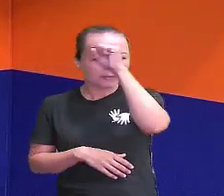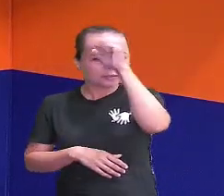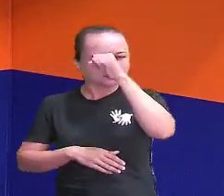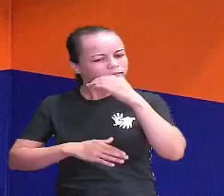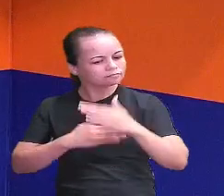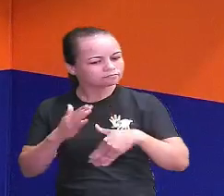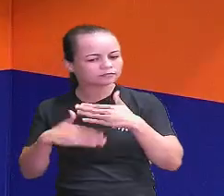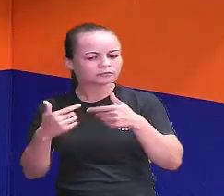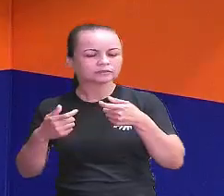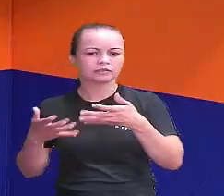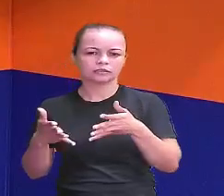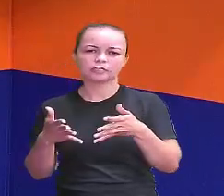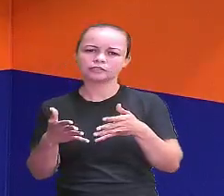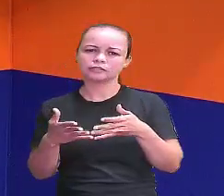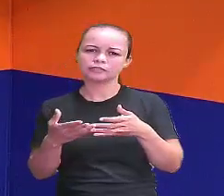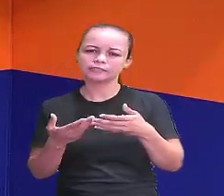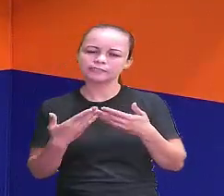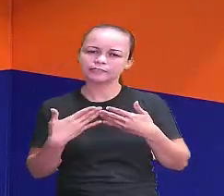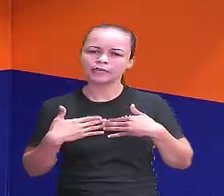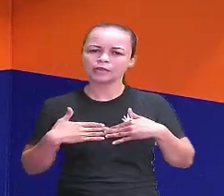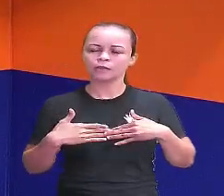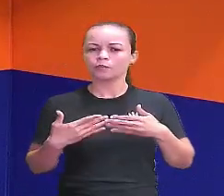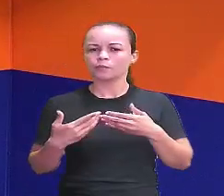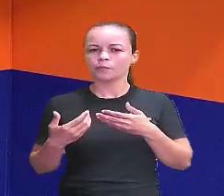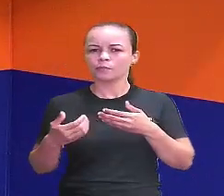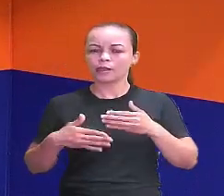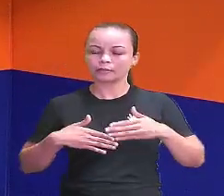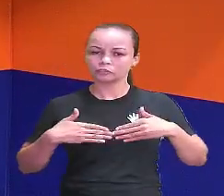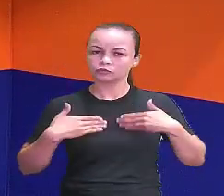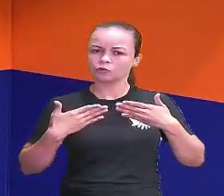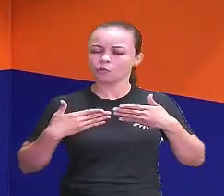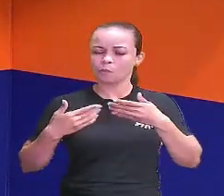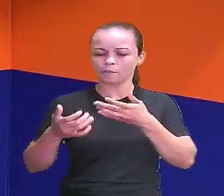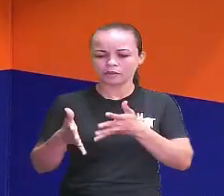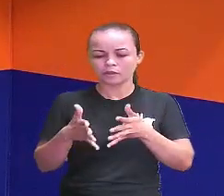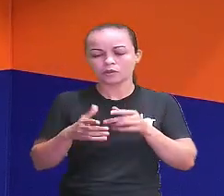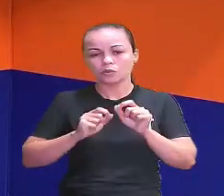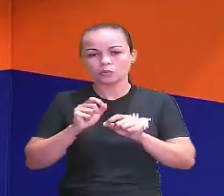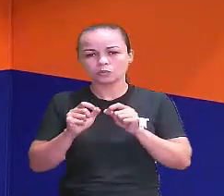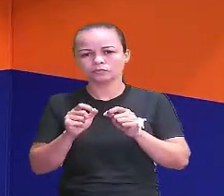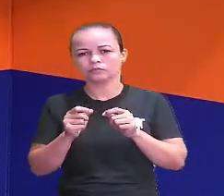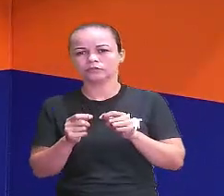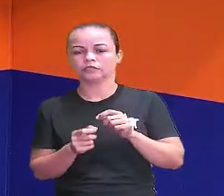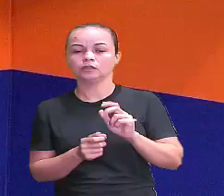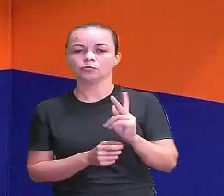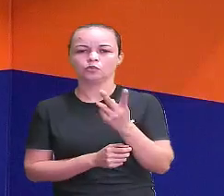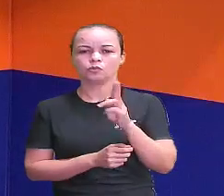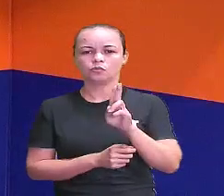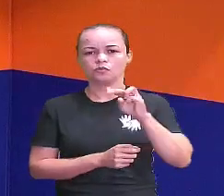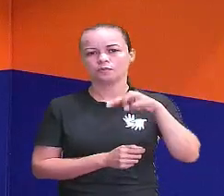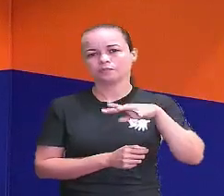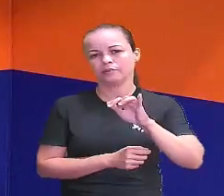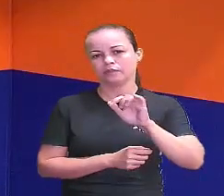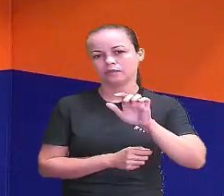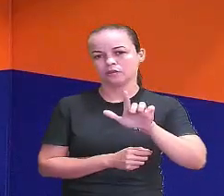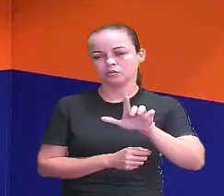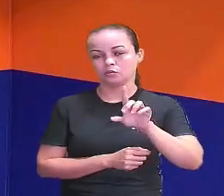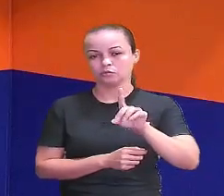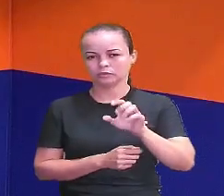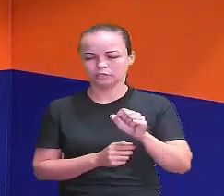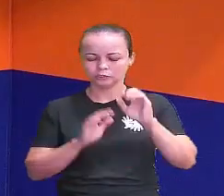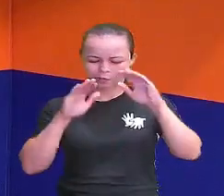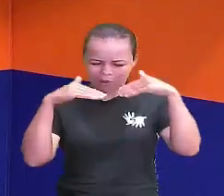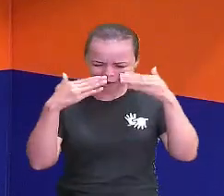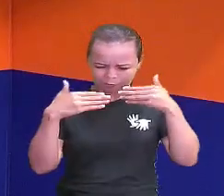ser cada vez mais humilde. Humilde não é ser subserviente. Humilde não tem nada a ver com o ato de eu me curvar